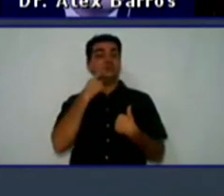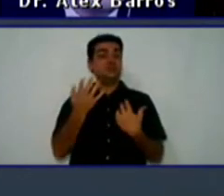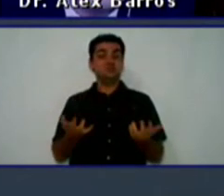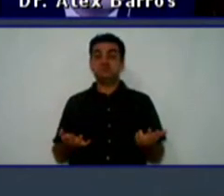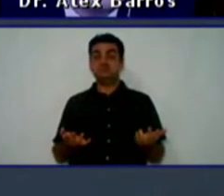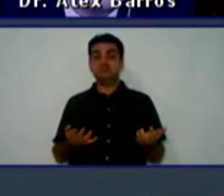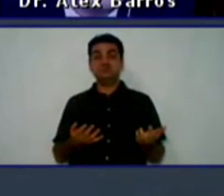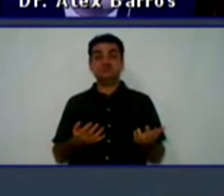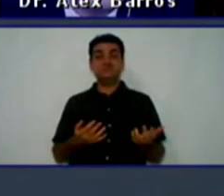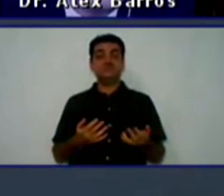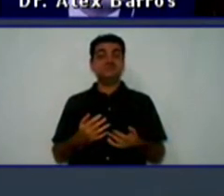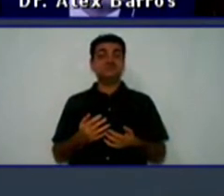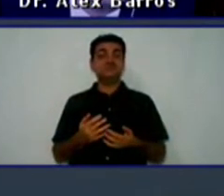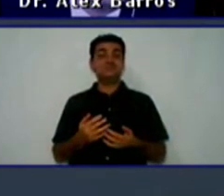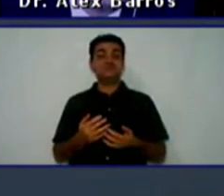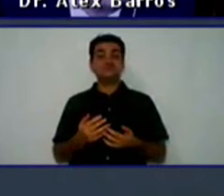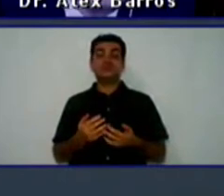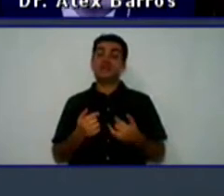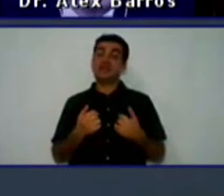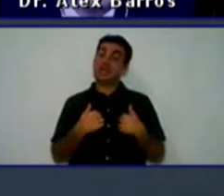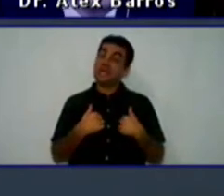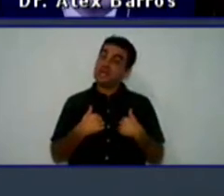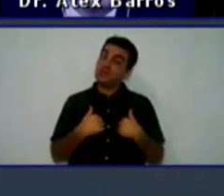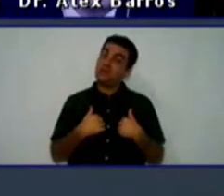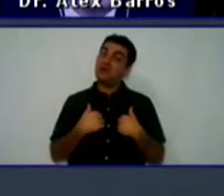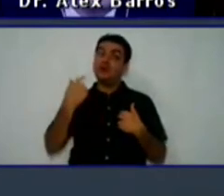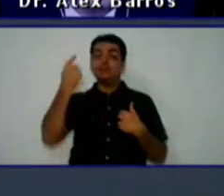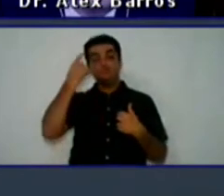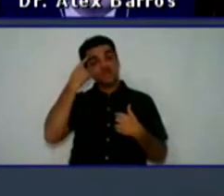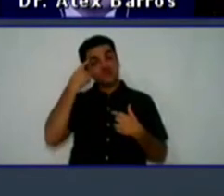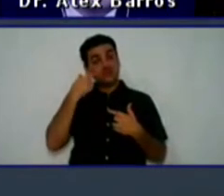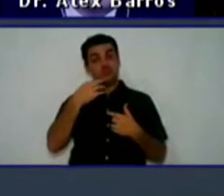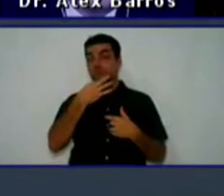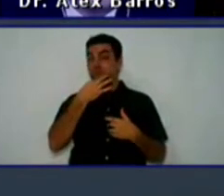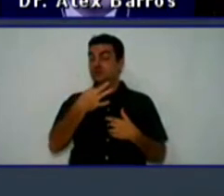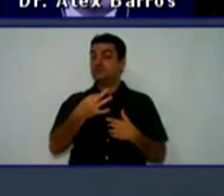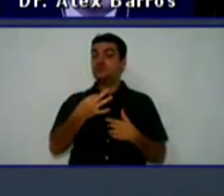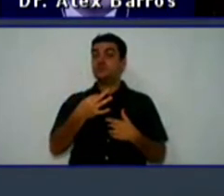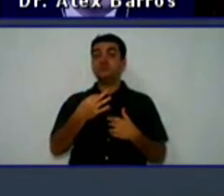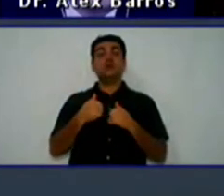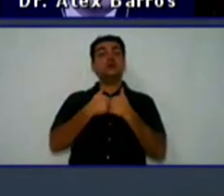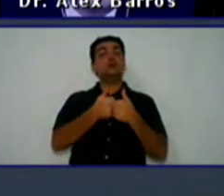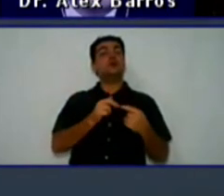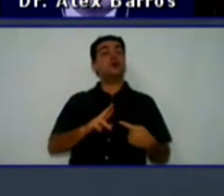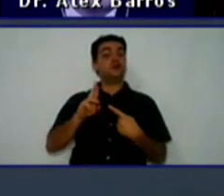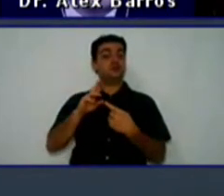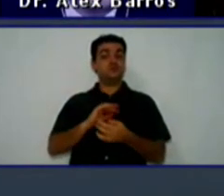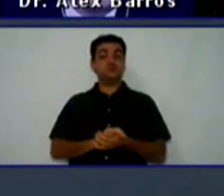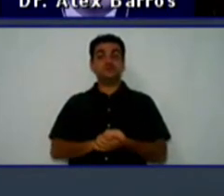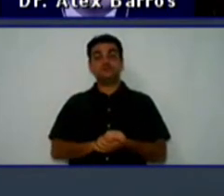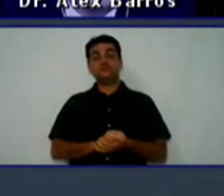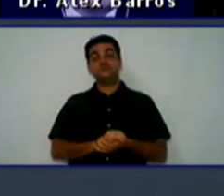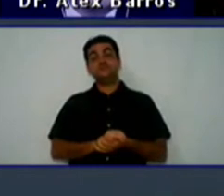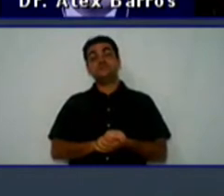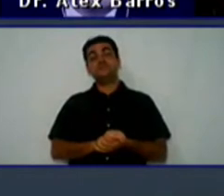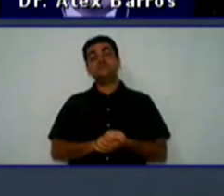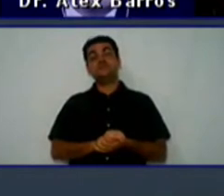eu me alinho com a posição original do relator. Eu